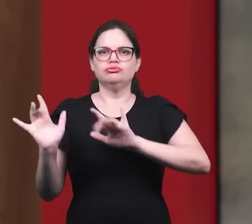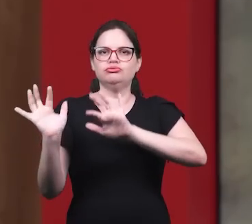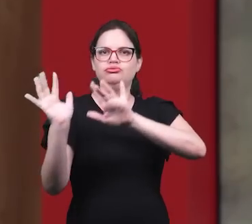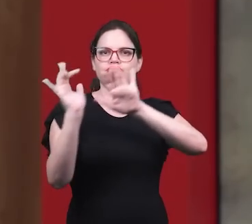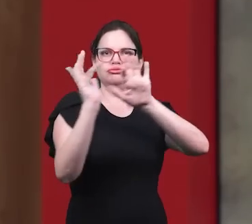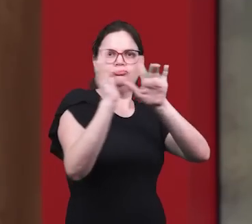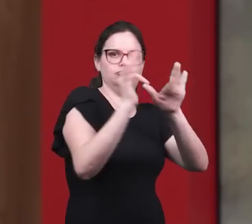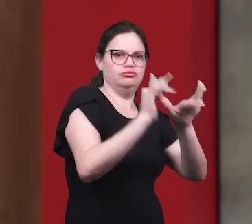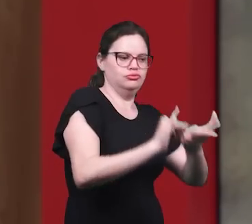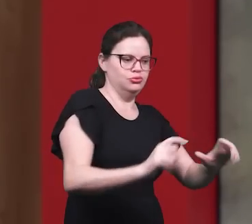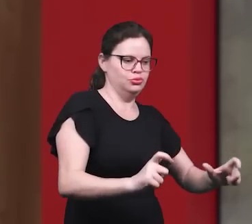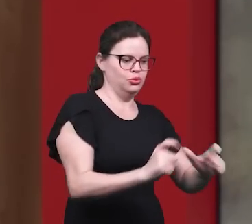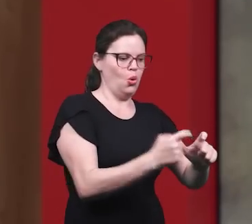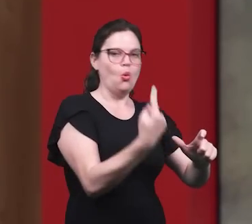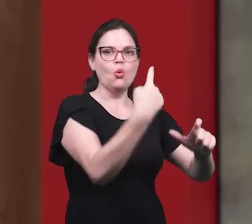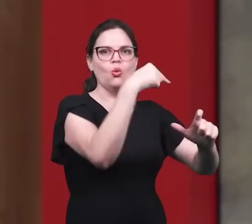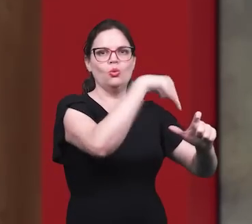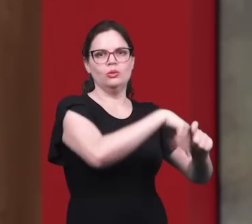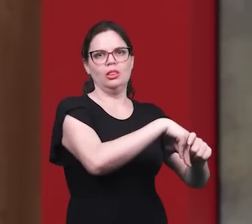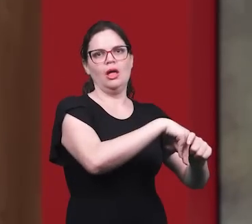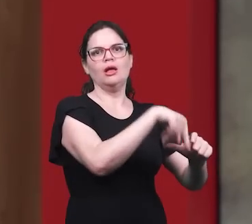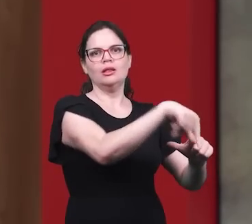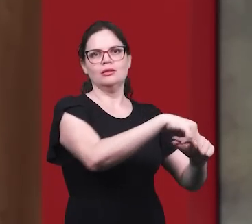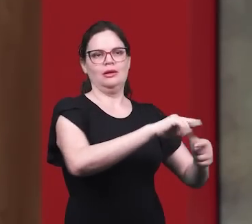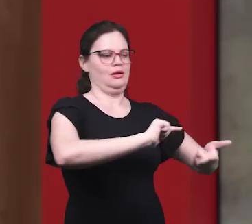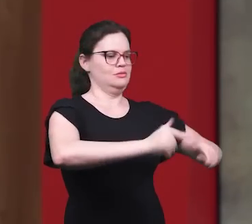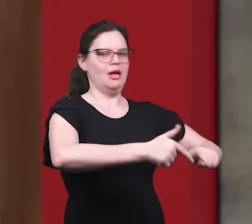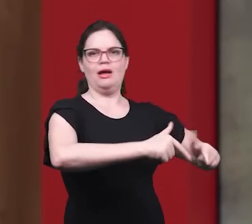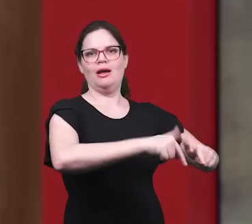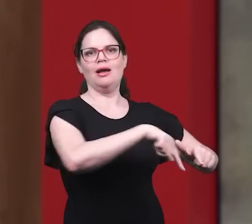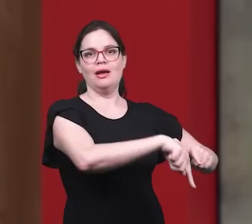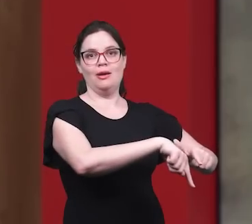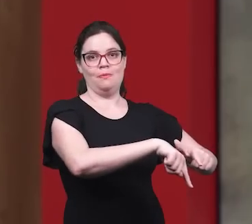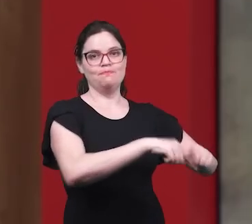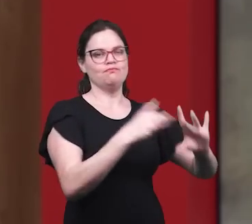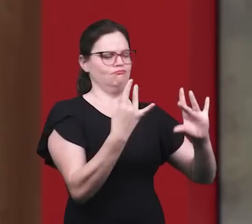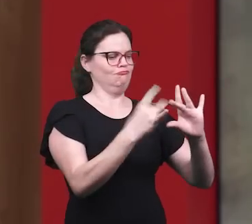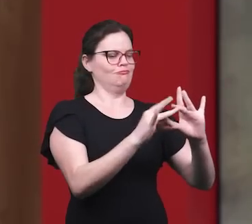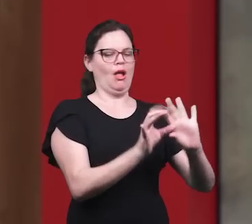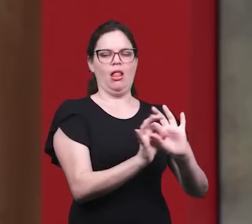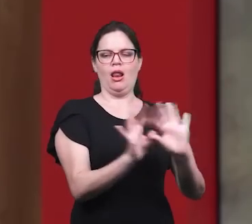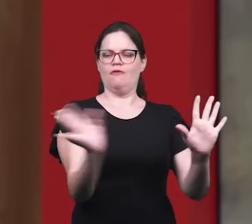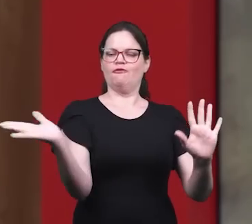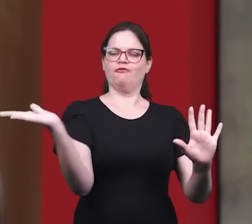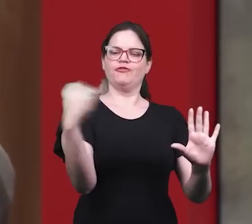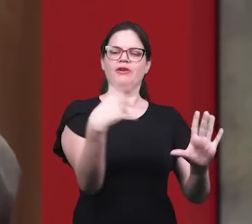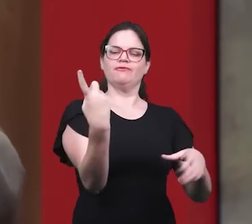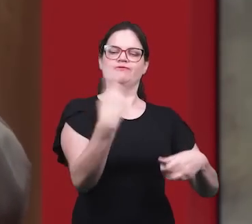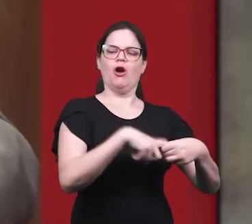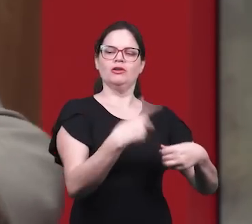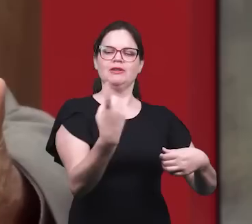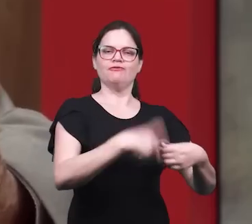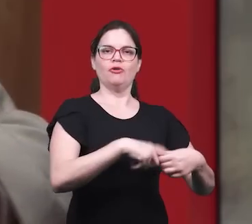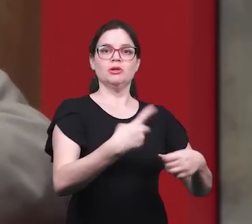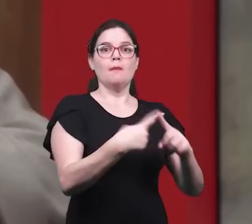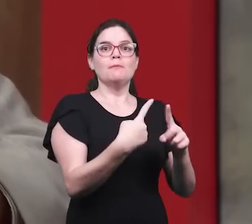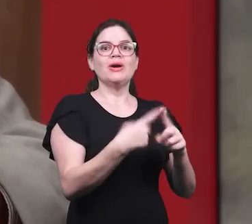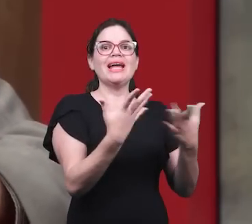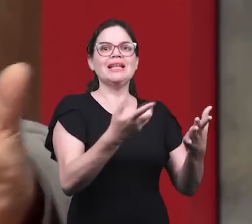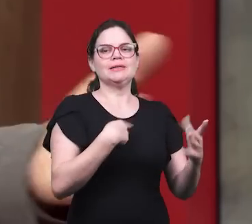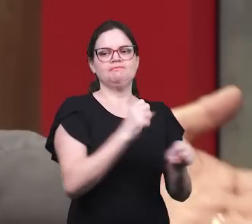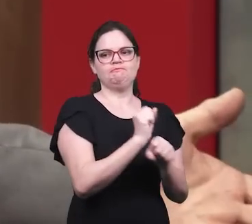quer. Para batalhar, porque ele não tem como batalhar contra um povo invisível. Então, esse acordo